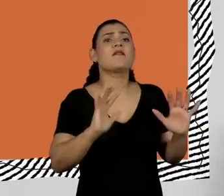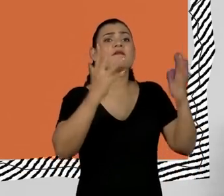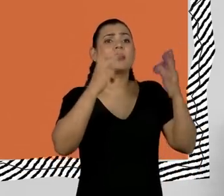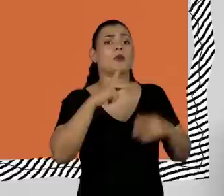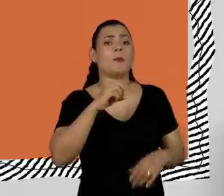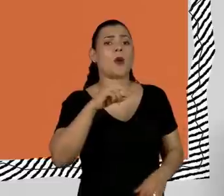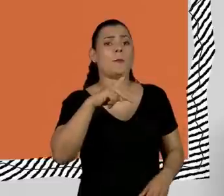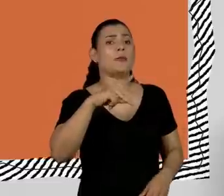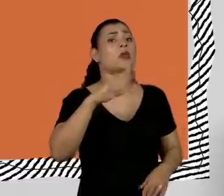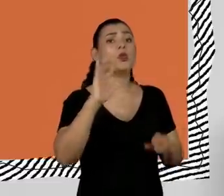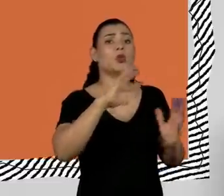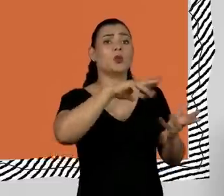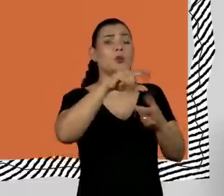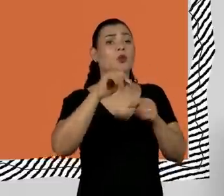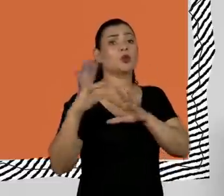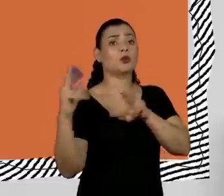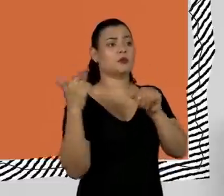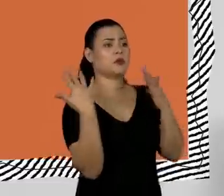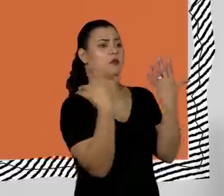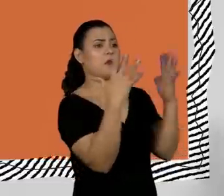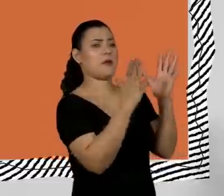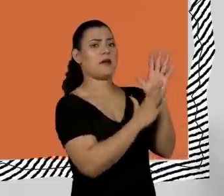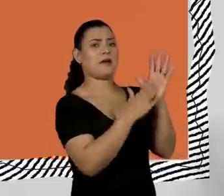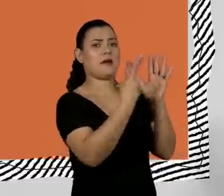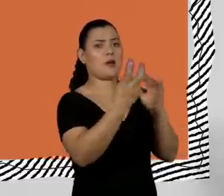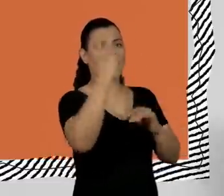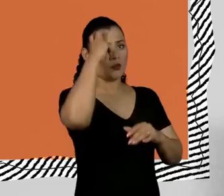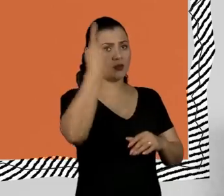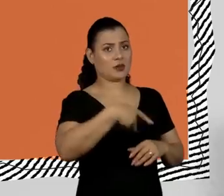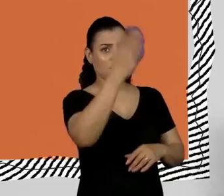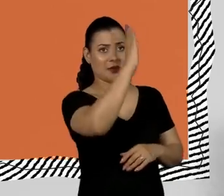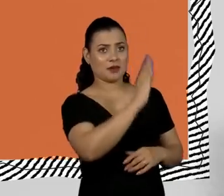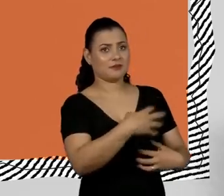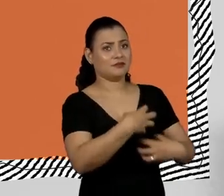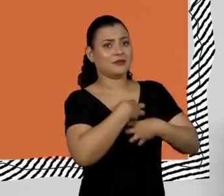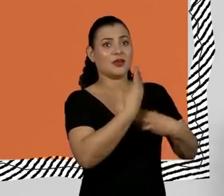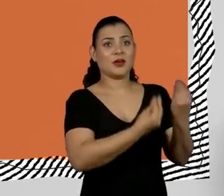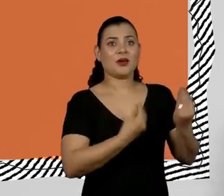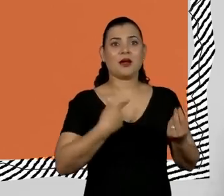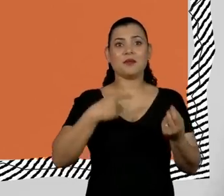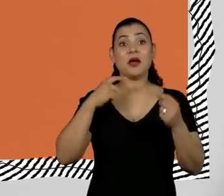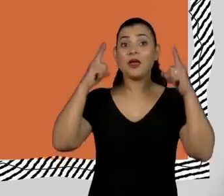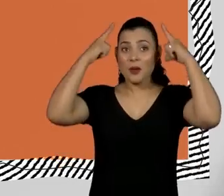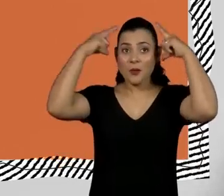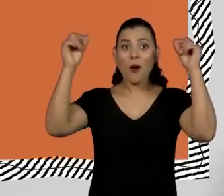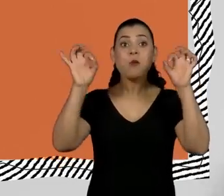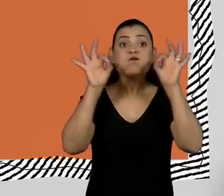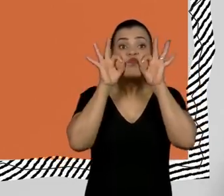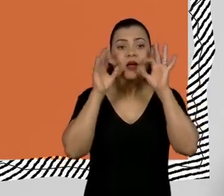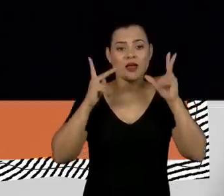e ser aclamada assim pelos personagens que você fez que marcaram a cultura do Brasil eu me sinto Pikachu